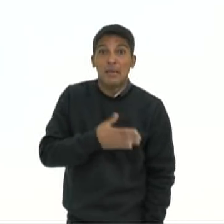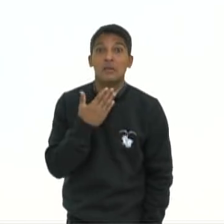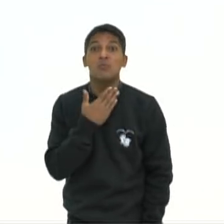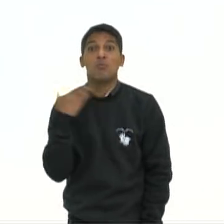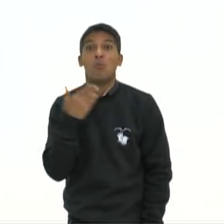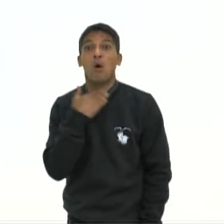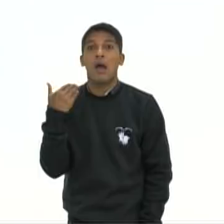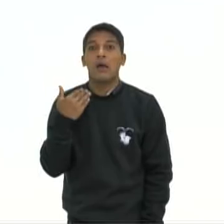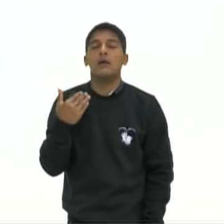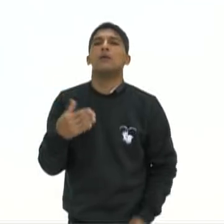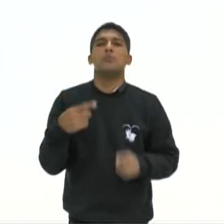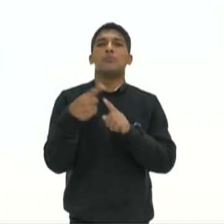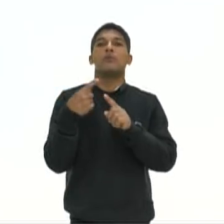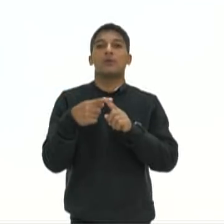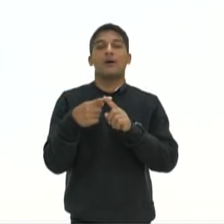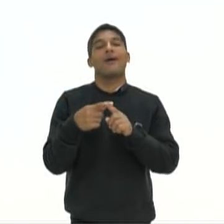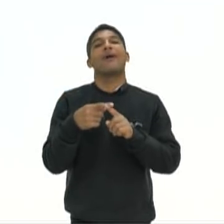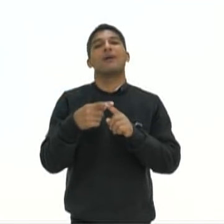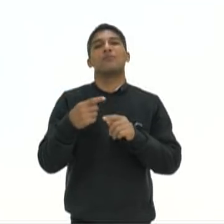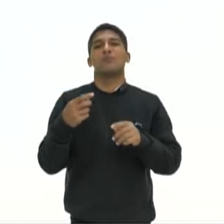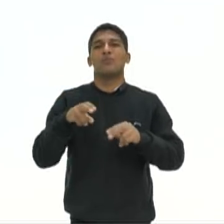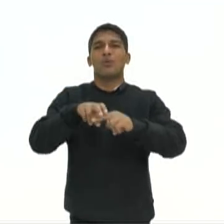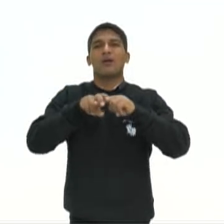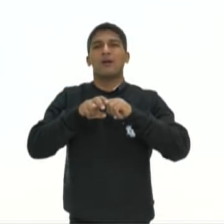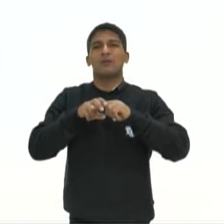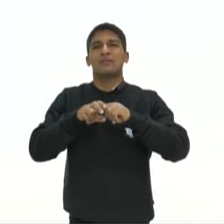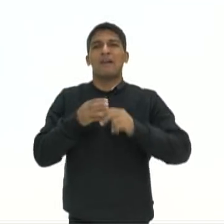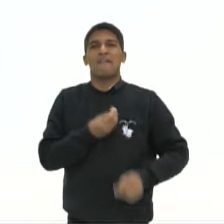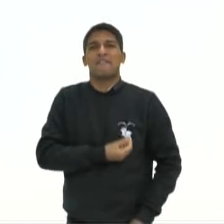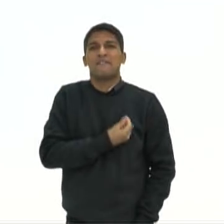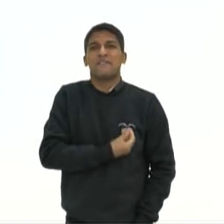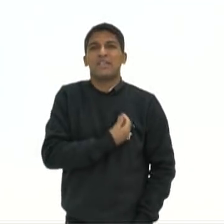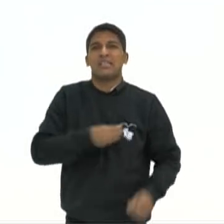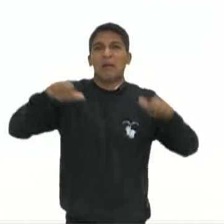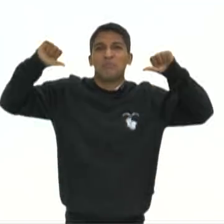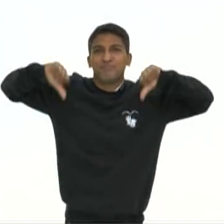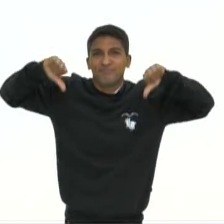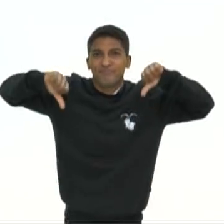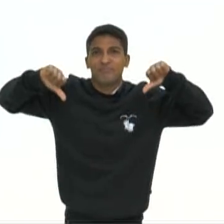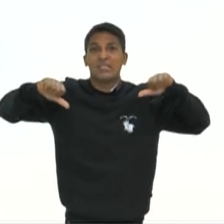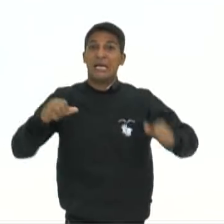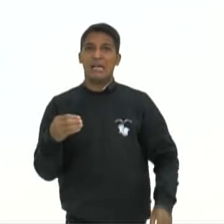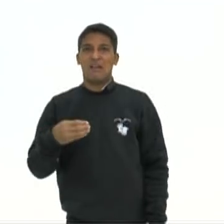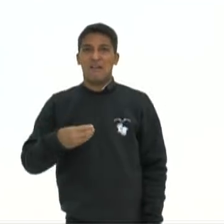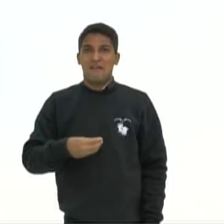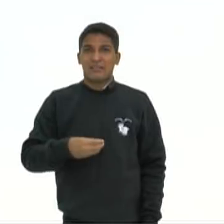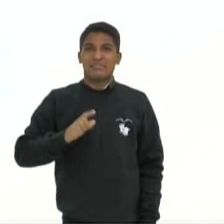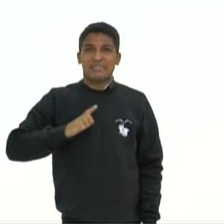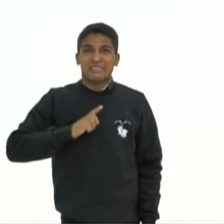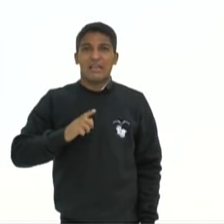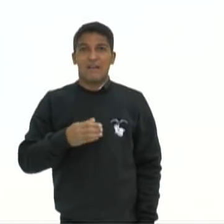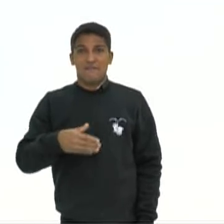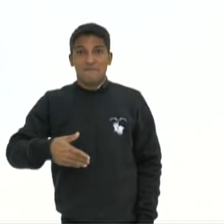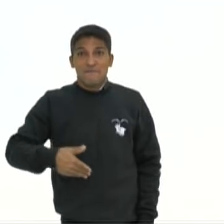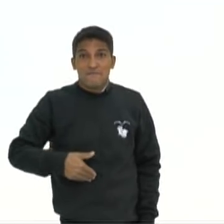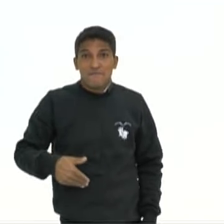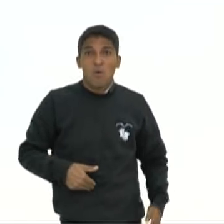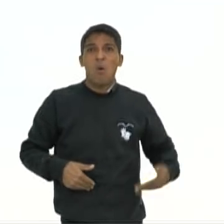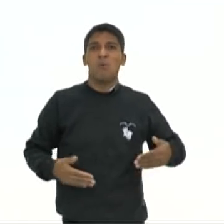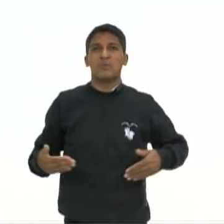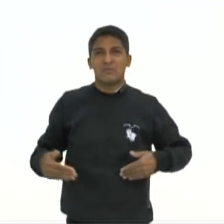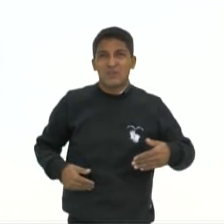condições de vida, a fome, a falta de higiene, que assolaram principalmente a Baixa Idade Média durante a Grande